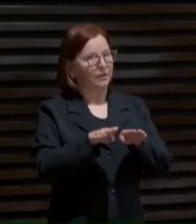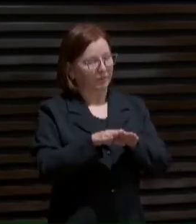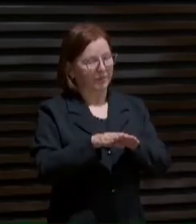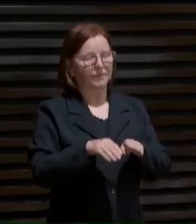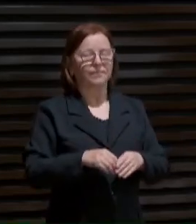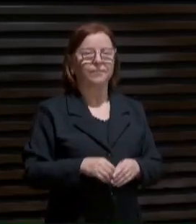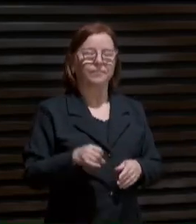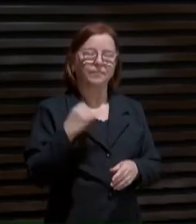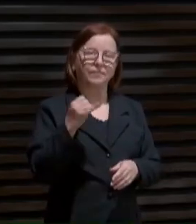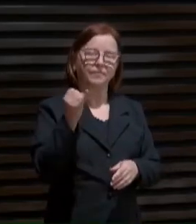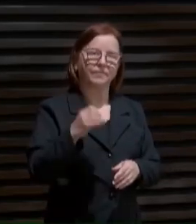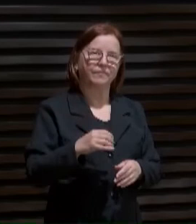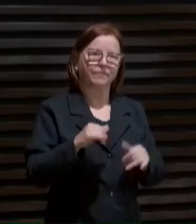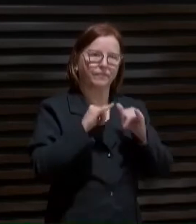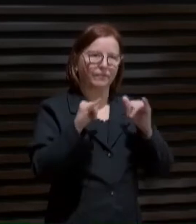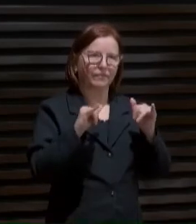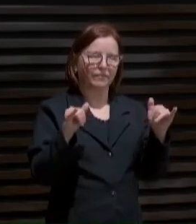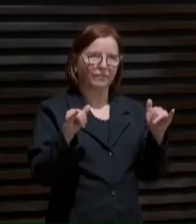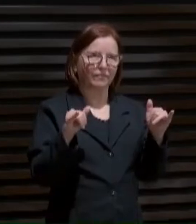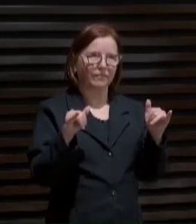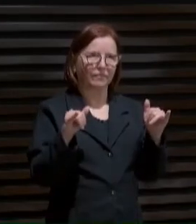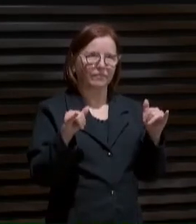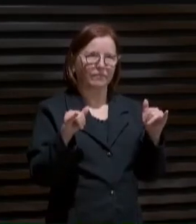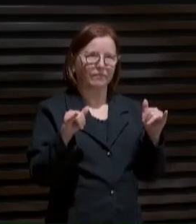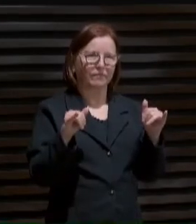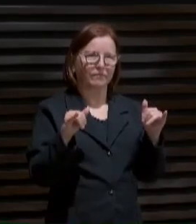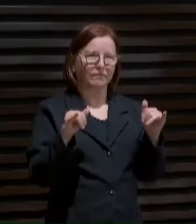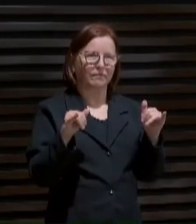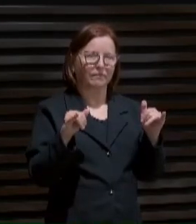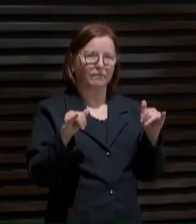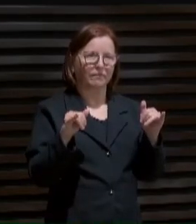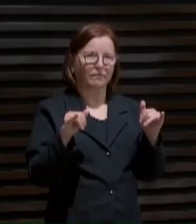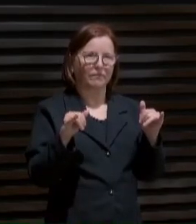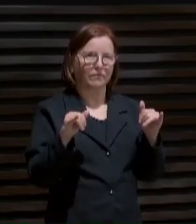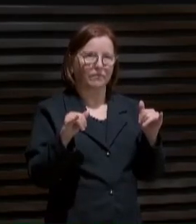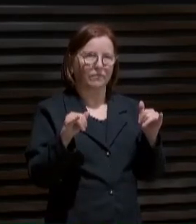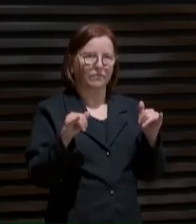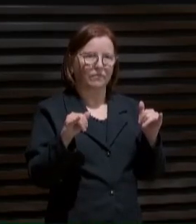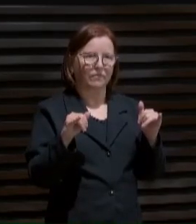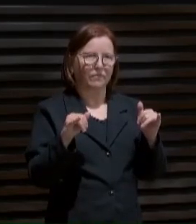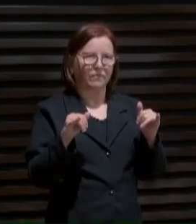ele diz assim de que me serve a mim a multidão de vossos sacrifícios